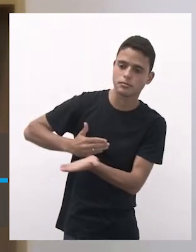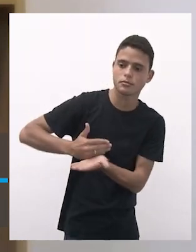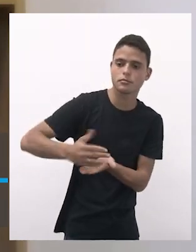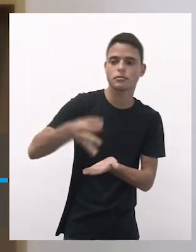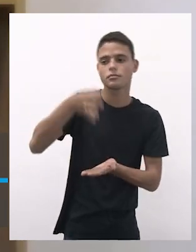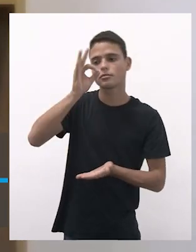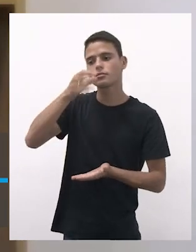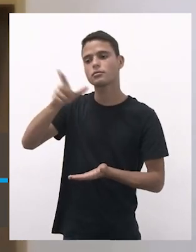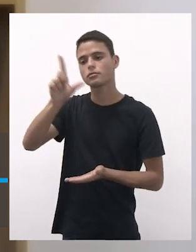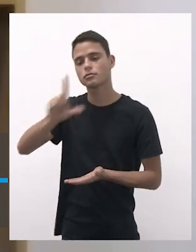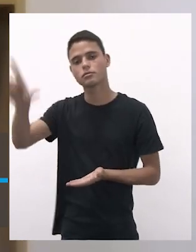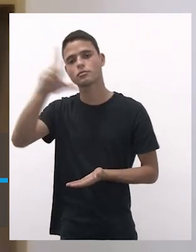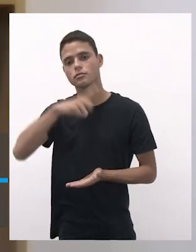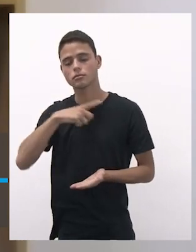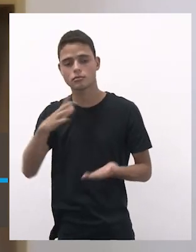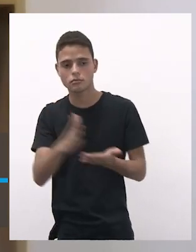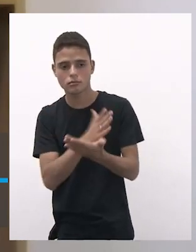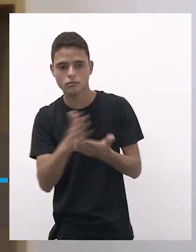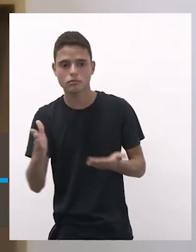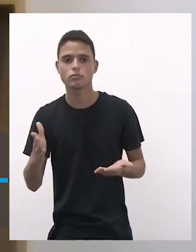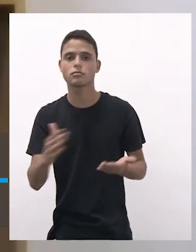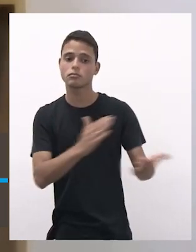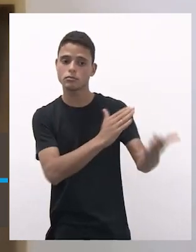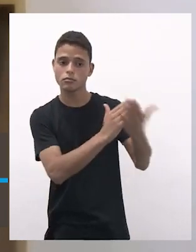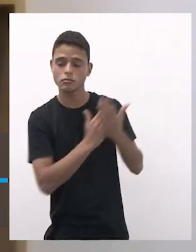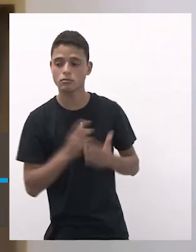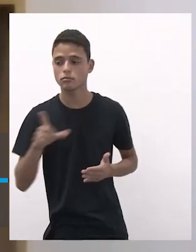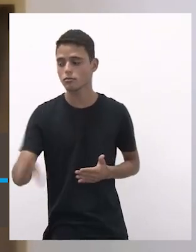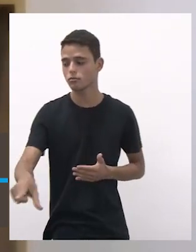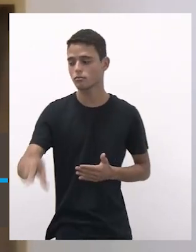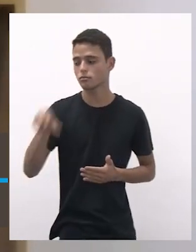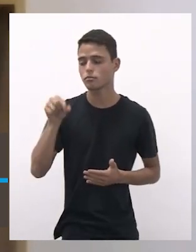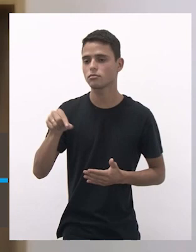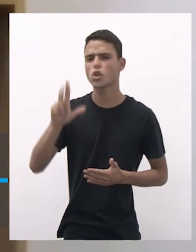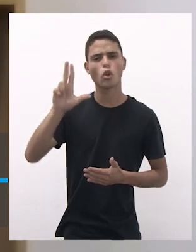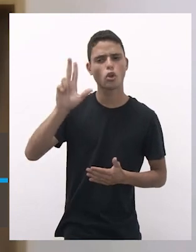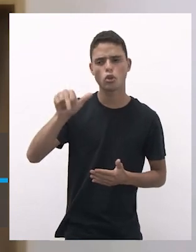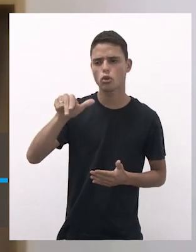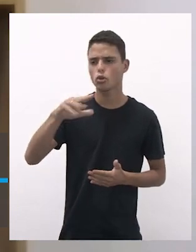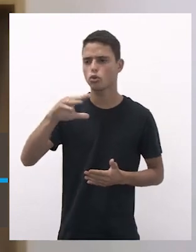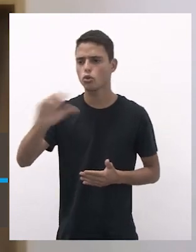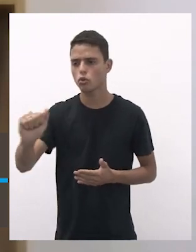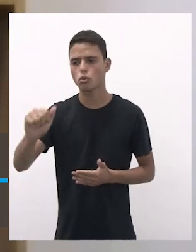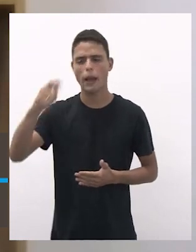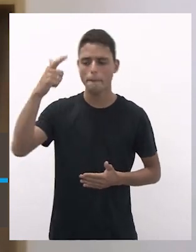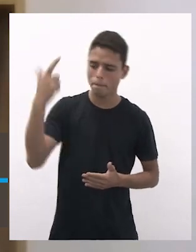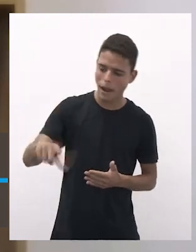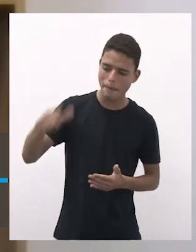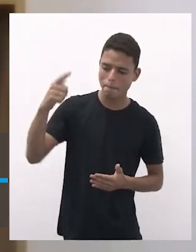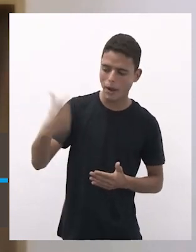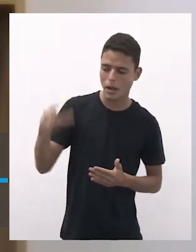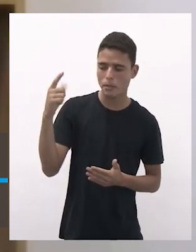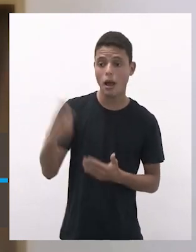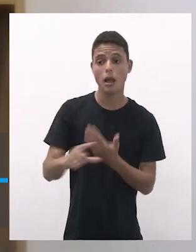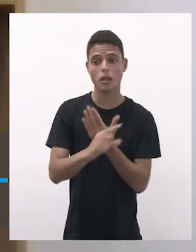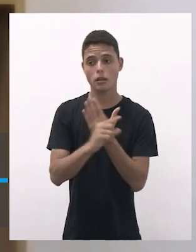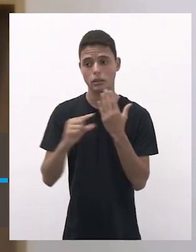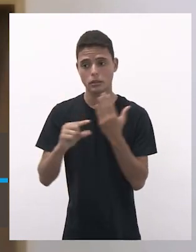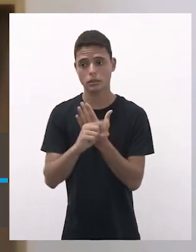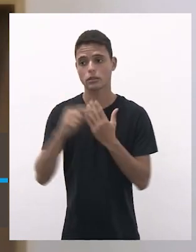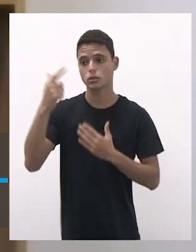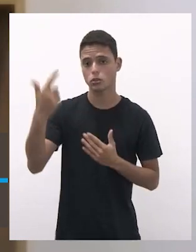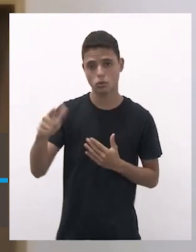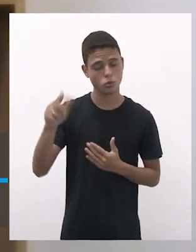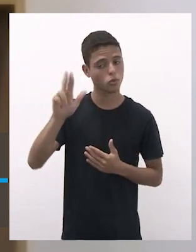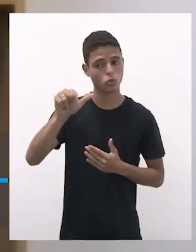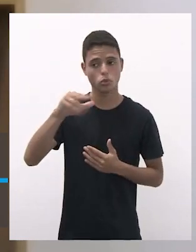alguns critérios, né, que norteiam a minha curadoria. Nunca repeti nenhum autor e nenhuma autora, tá?